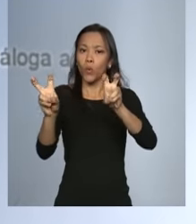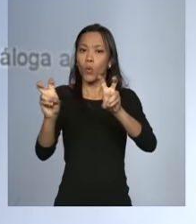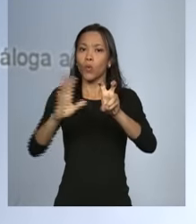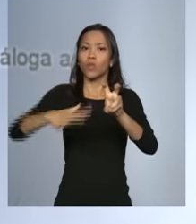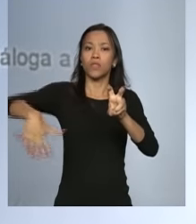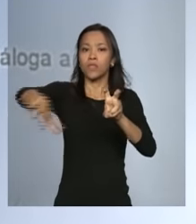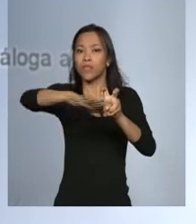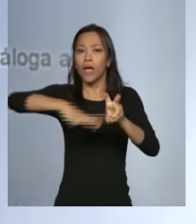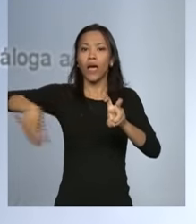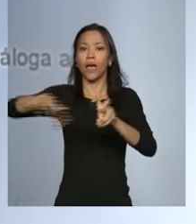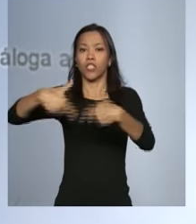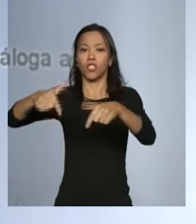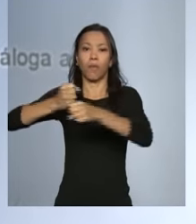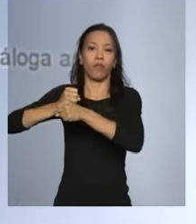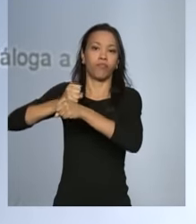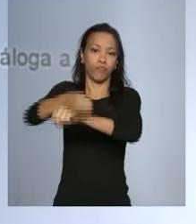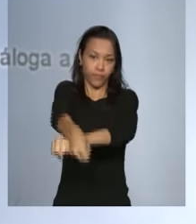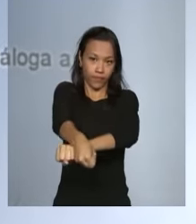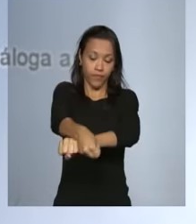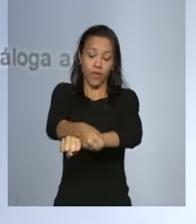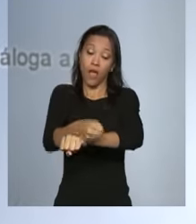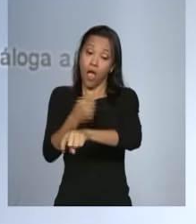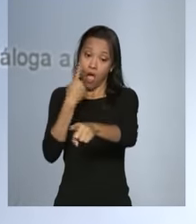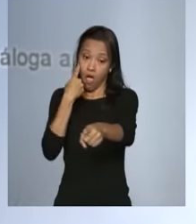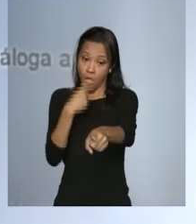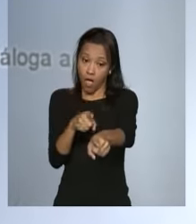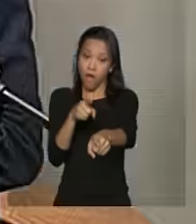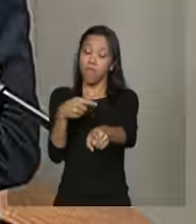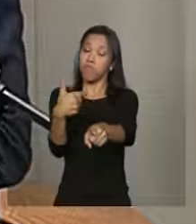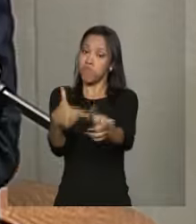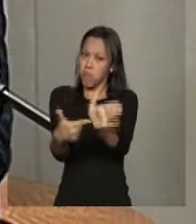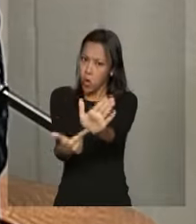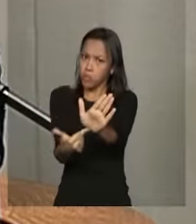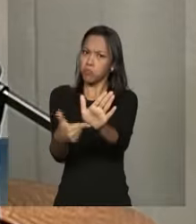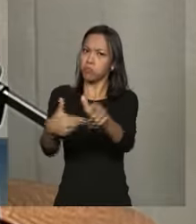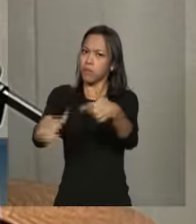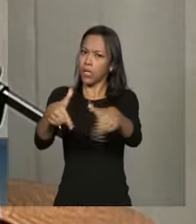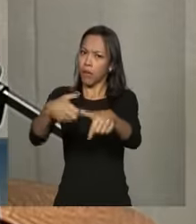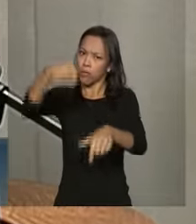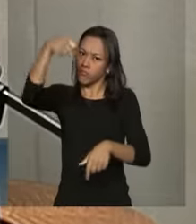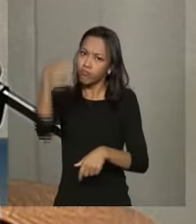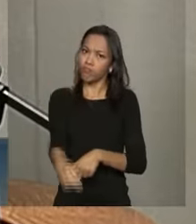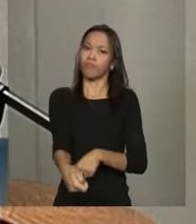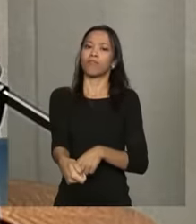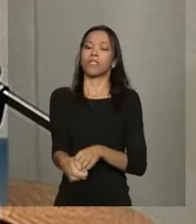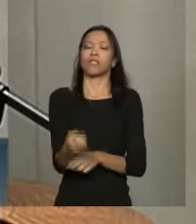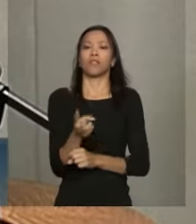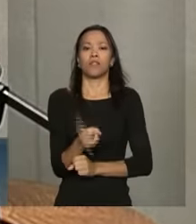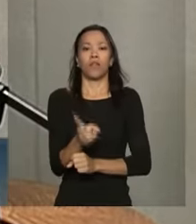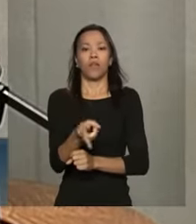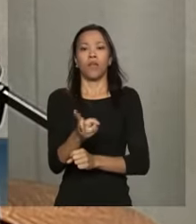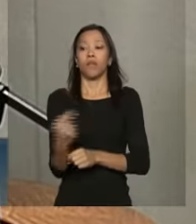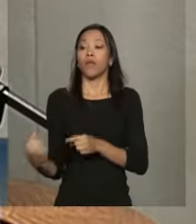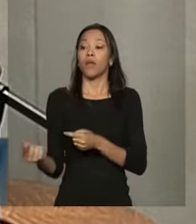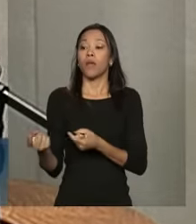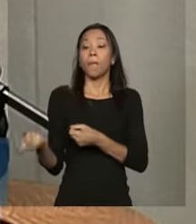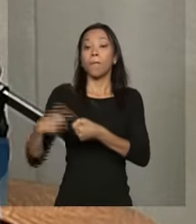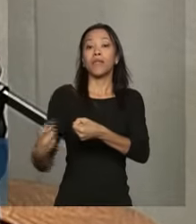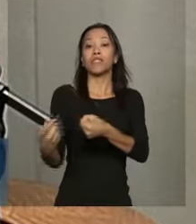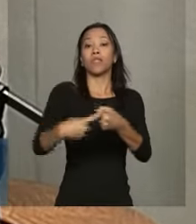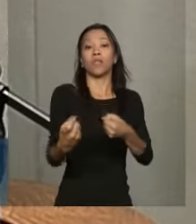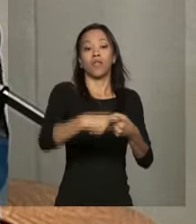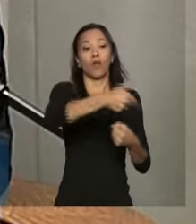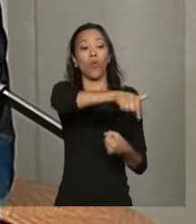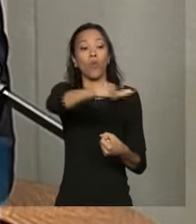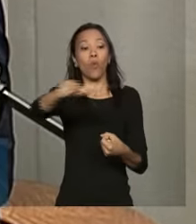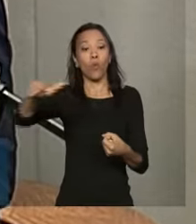análoga de escravo aqui também uma atuação firme sempre firme sempre concatenada com outros órgãos públicos do